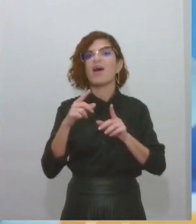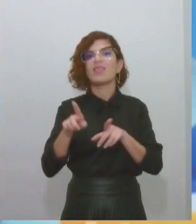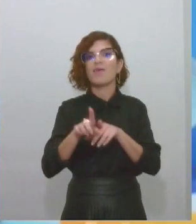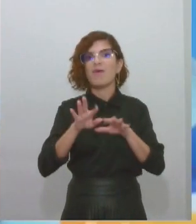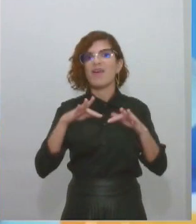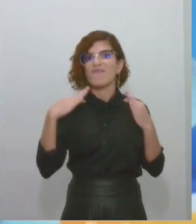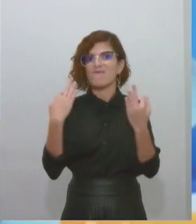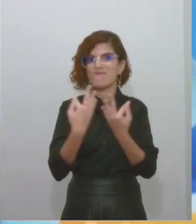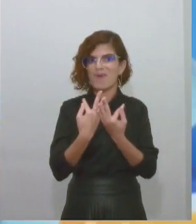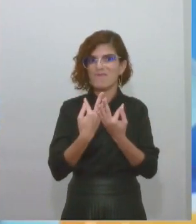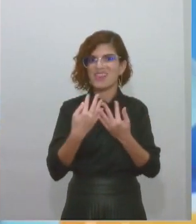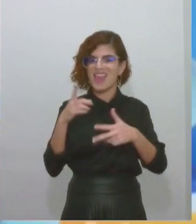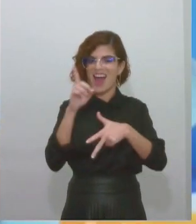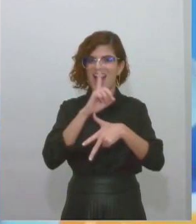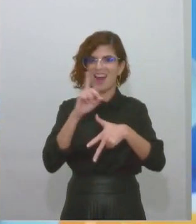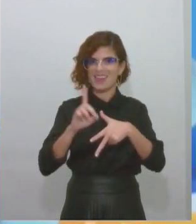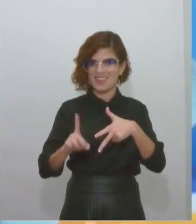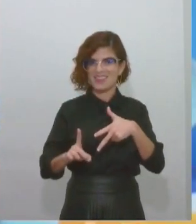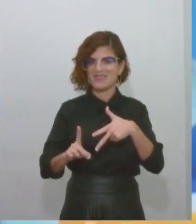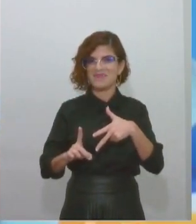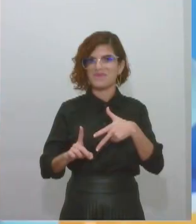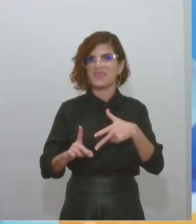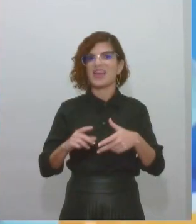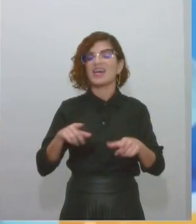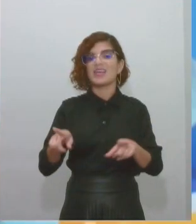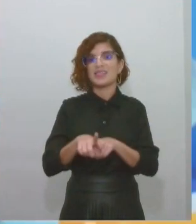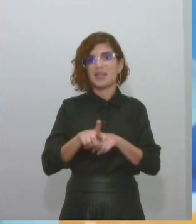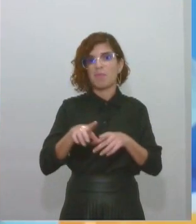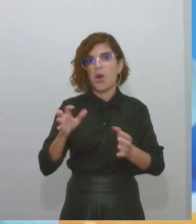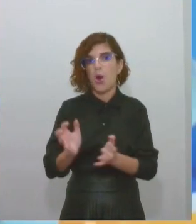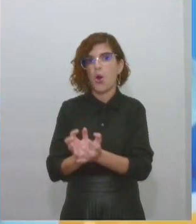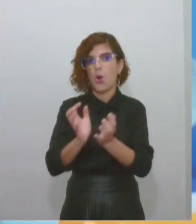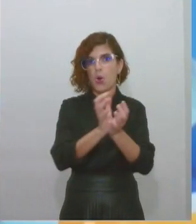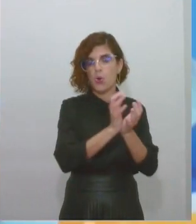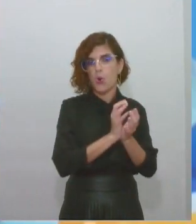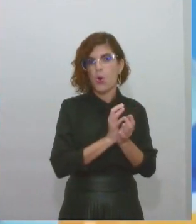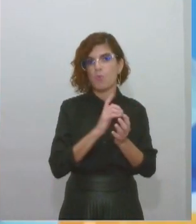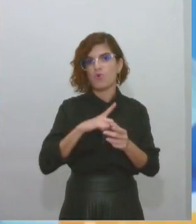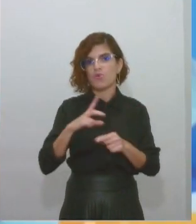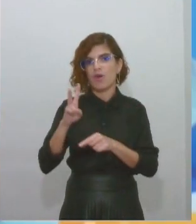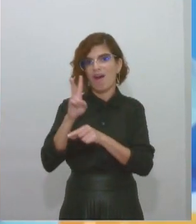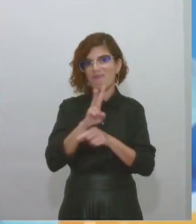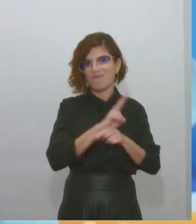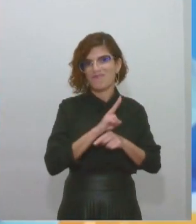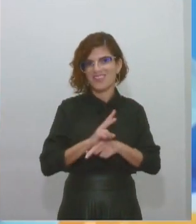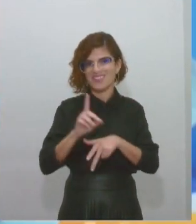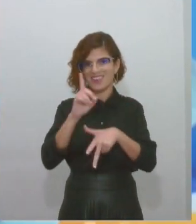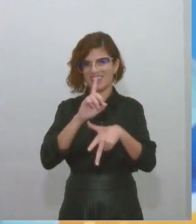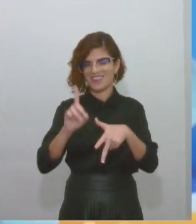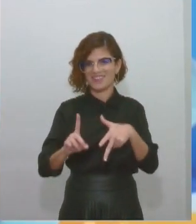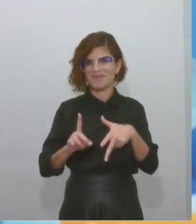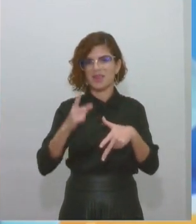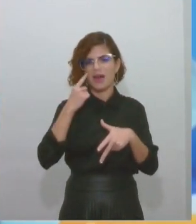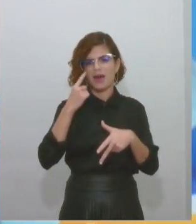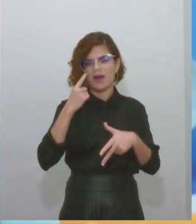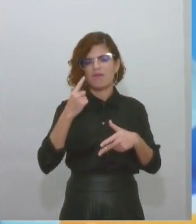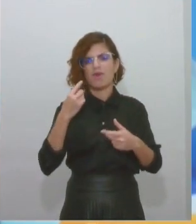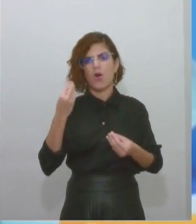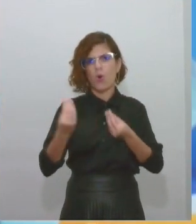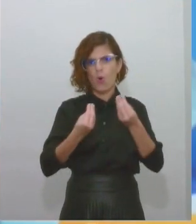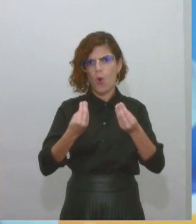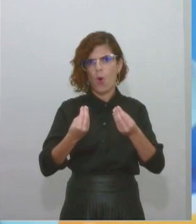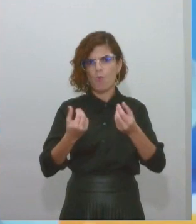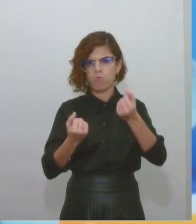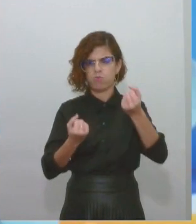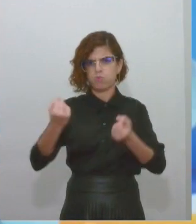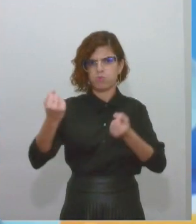pessoas com deficiência. Como vocês podem ver, essa van aqui atrás, né? É toda a estrutura por dentro montada para receber essas pessoas. Amanda